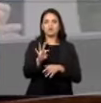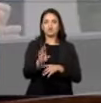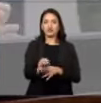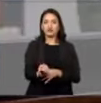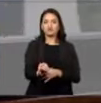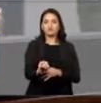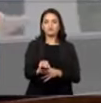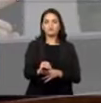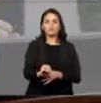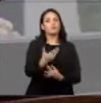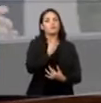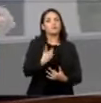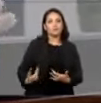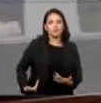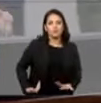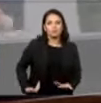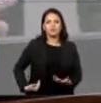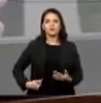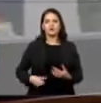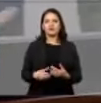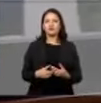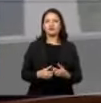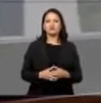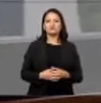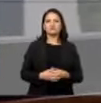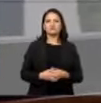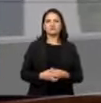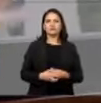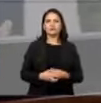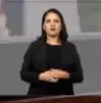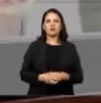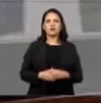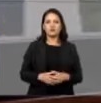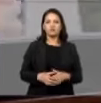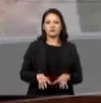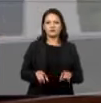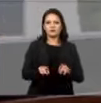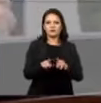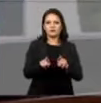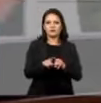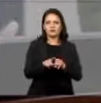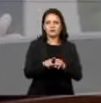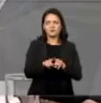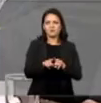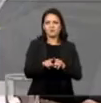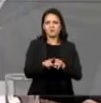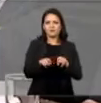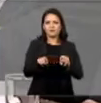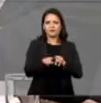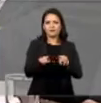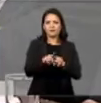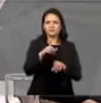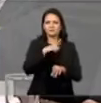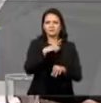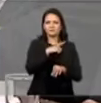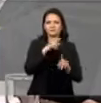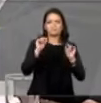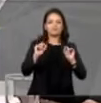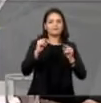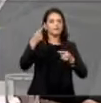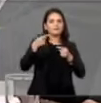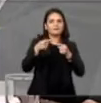tinha natureza popular, não havia legitimidade, não havia interesse de agir. E um juiz concedeu a liminar para proibir